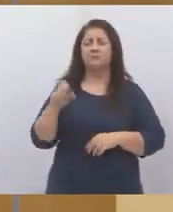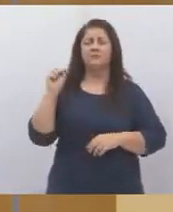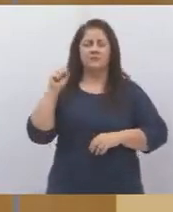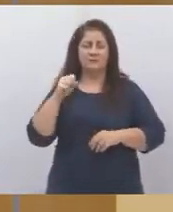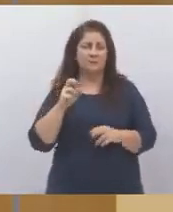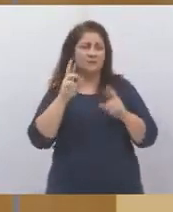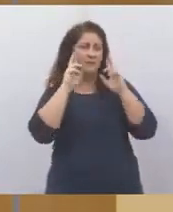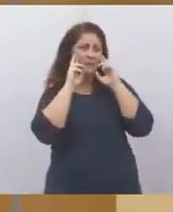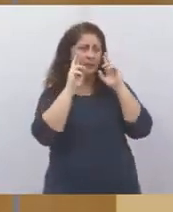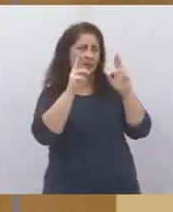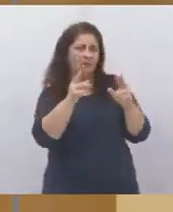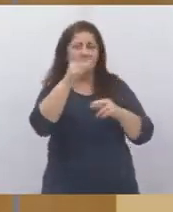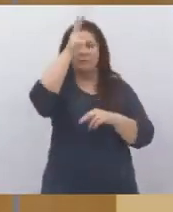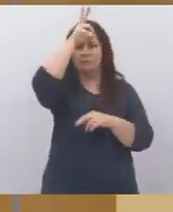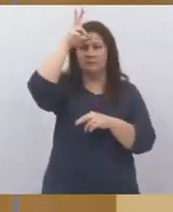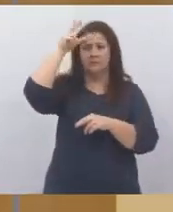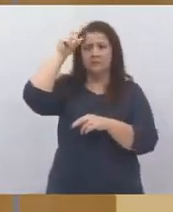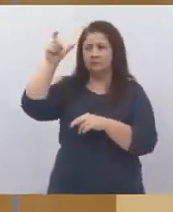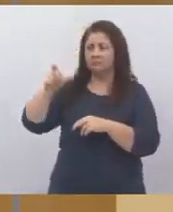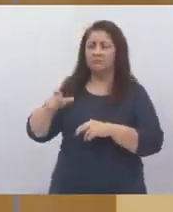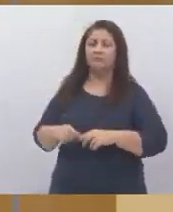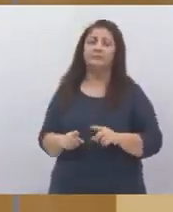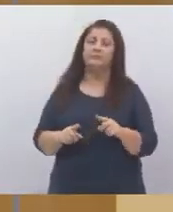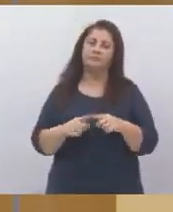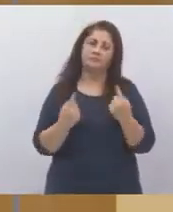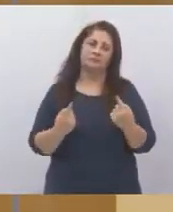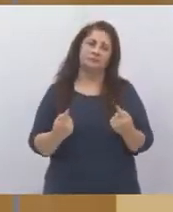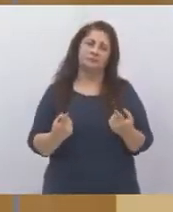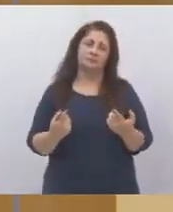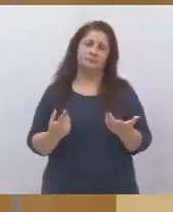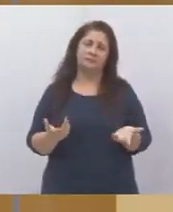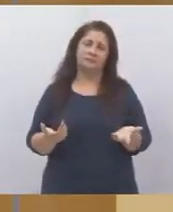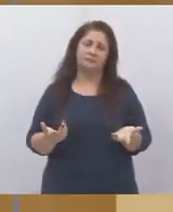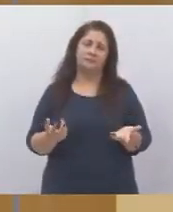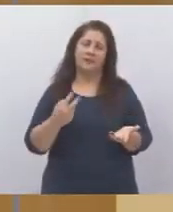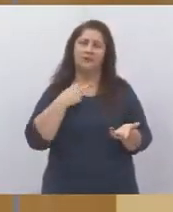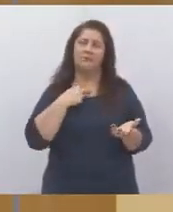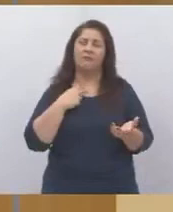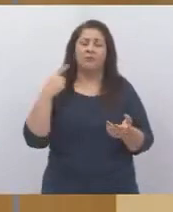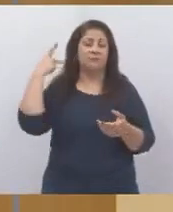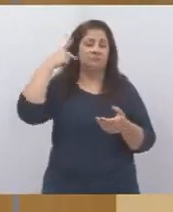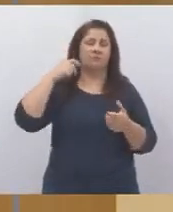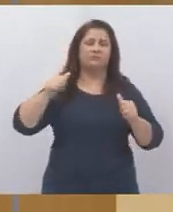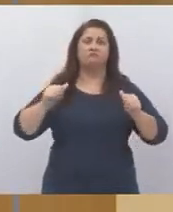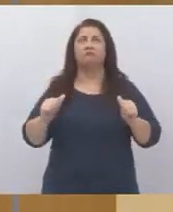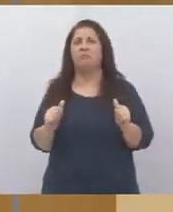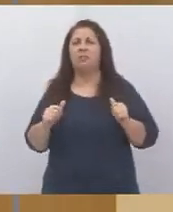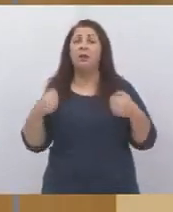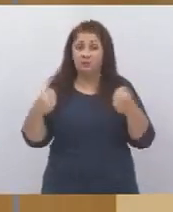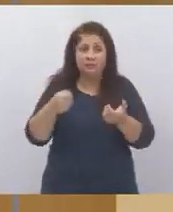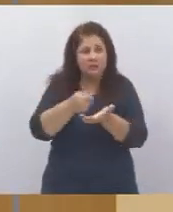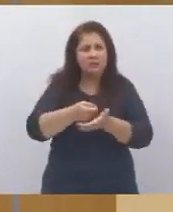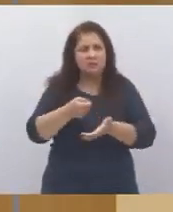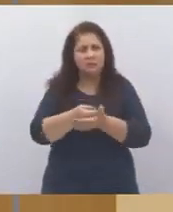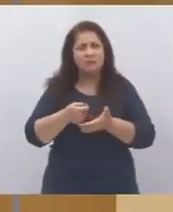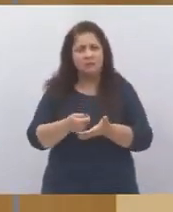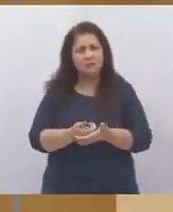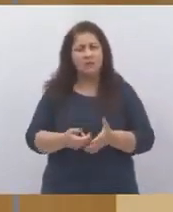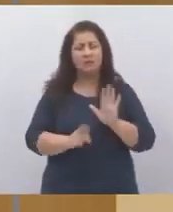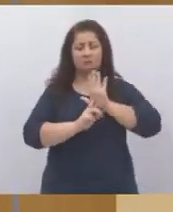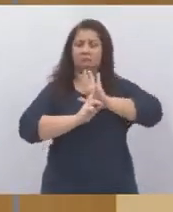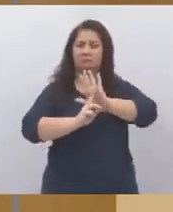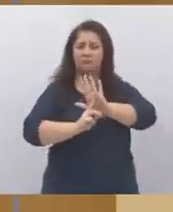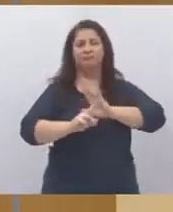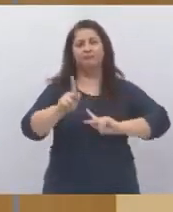respeitando o prefeito da cidade Mas isso não impede Viu como o vereador faz essas cobranças em